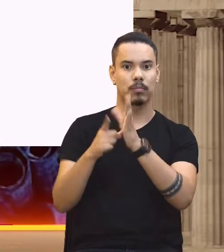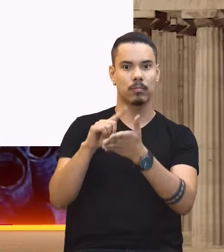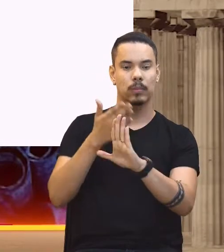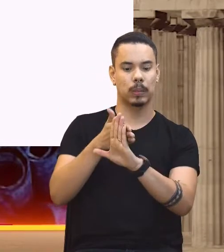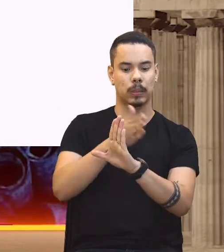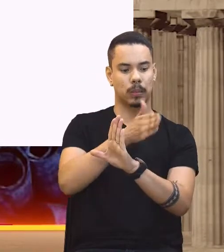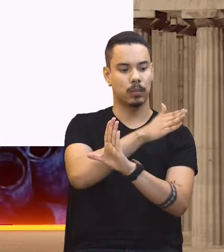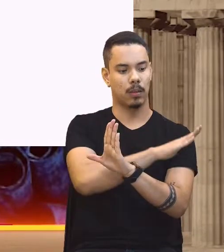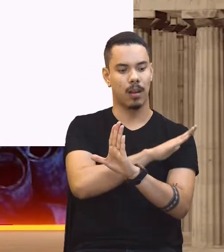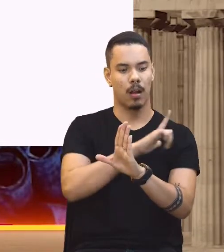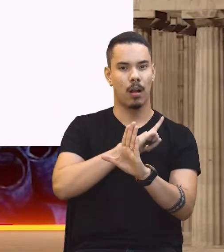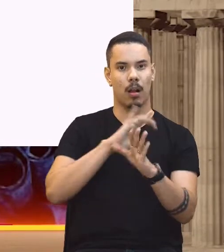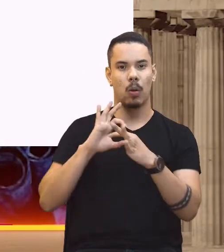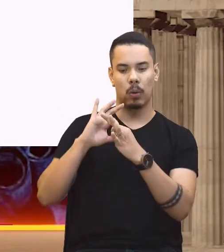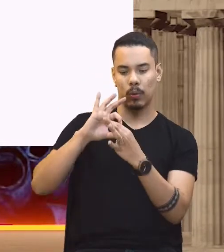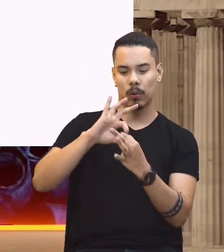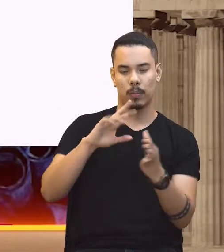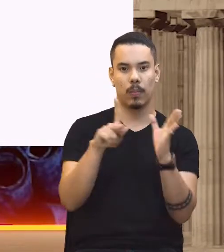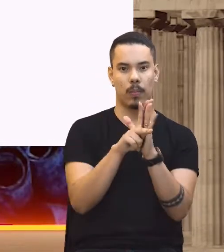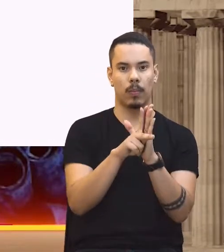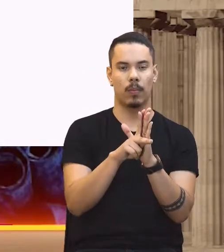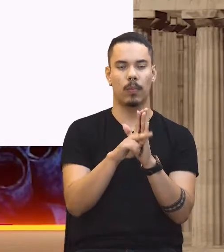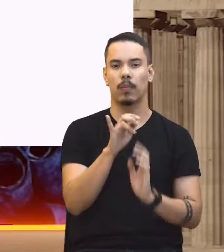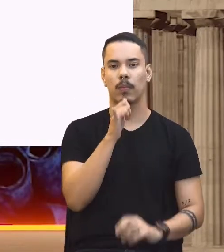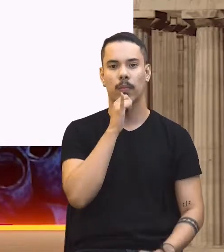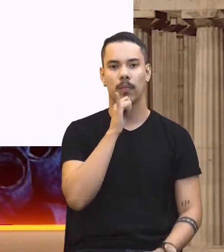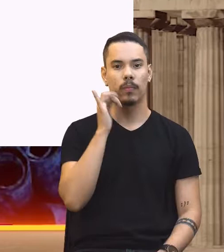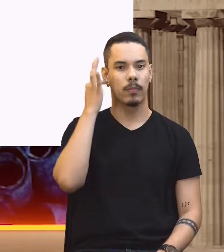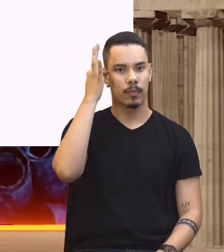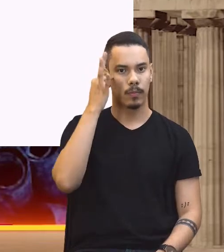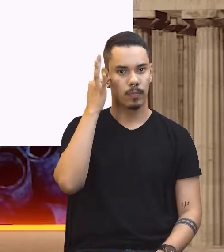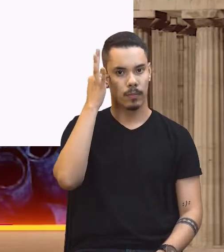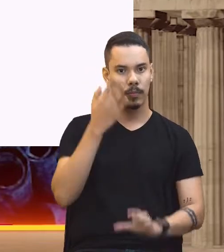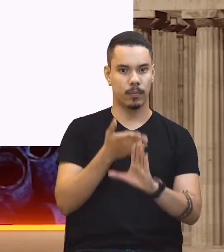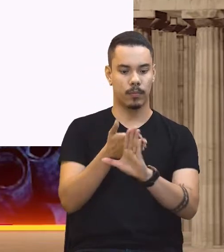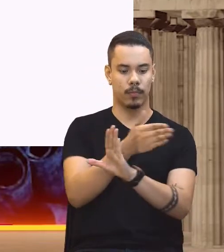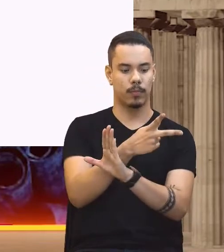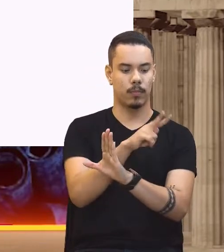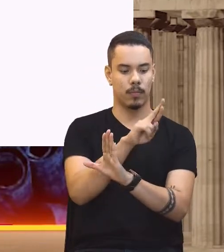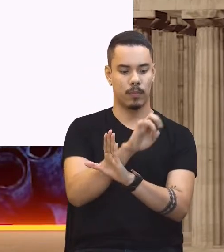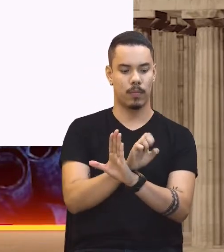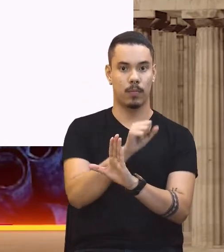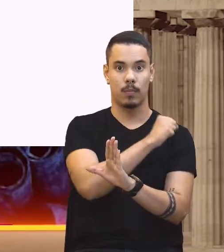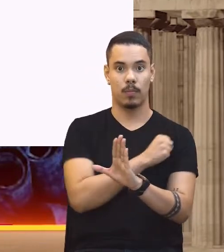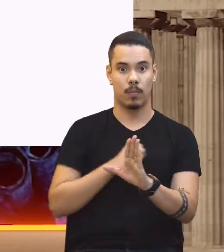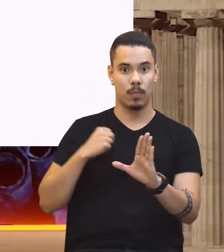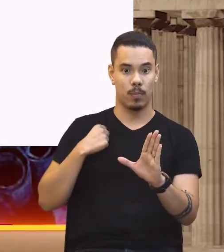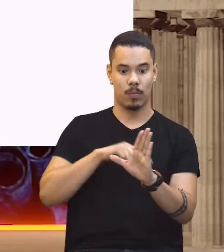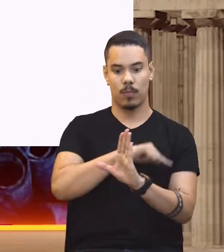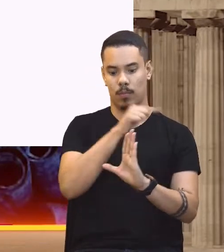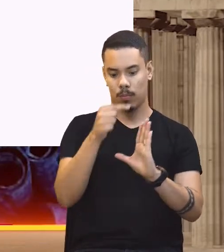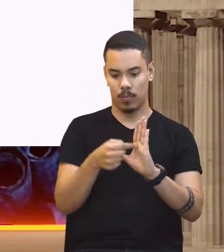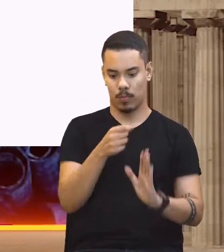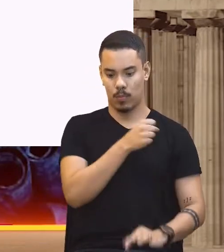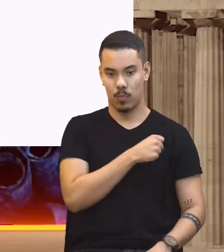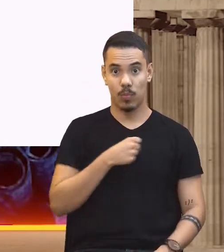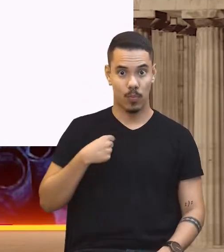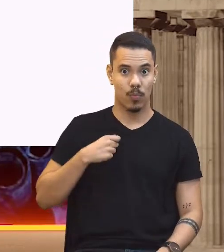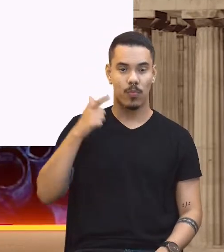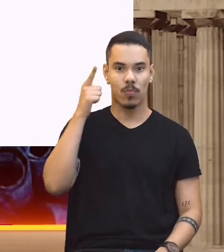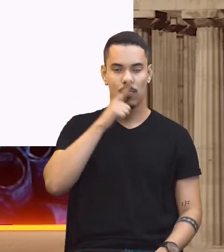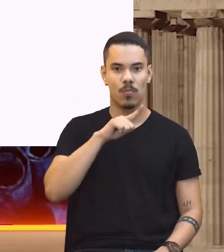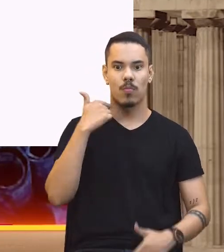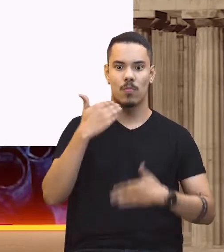saiu daquele contexto lá da filosofia pré-socrática para a filosofia socrática, que a gente começou a analisar esse